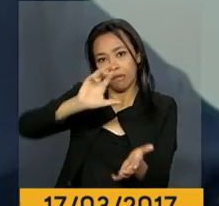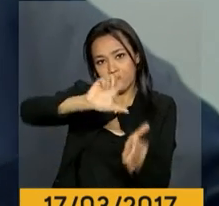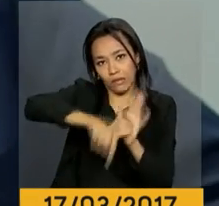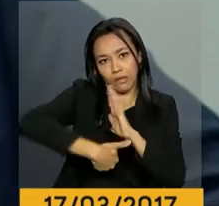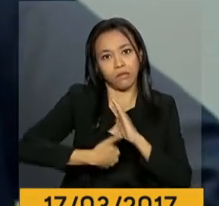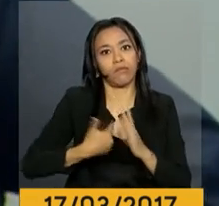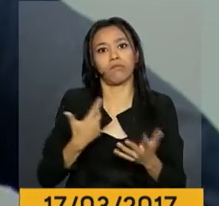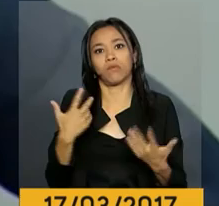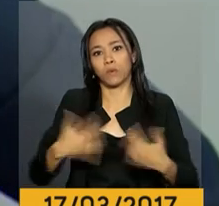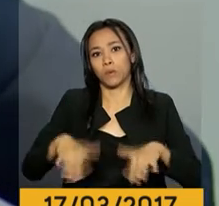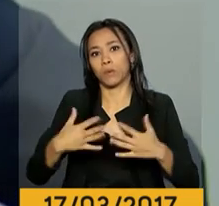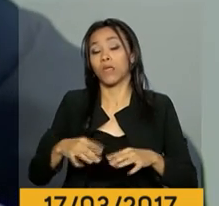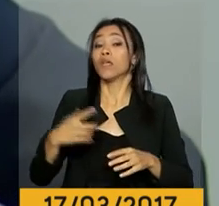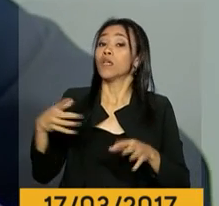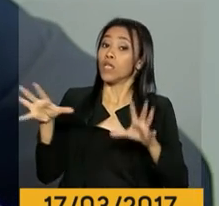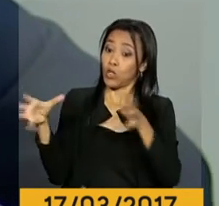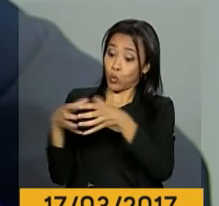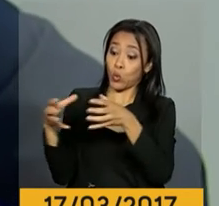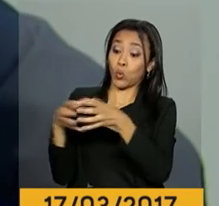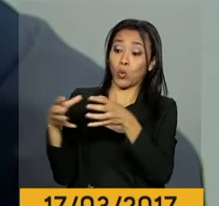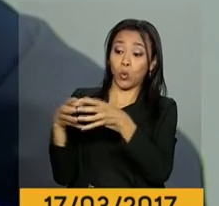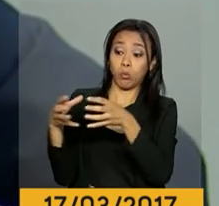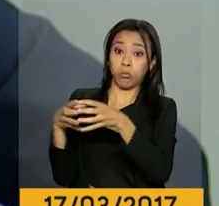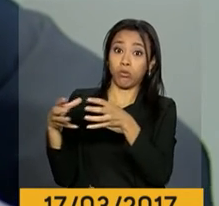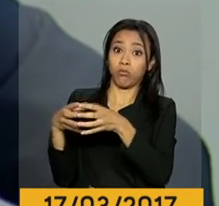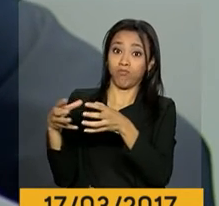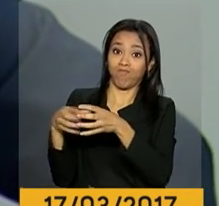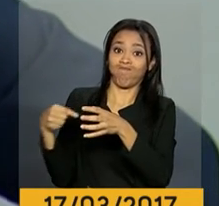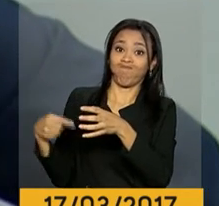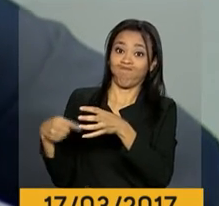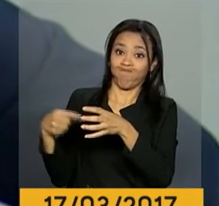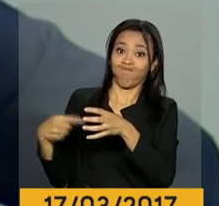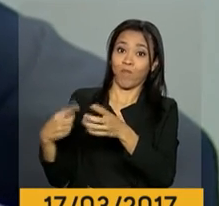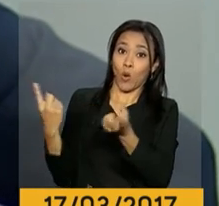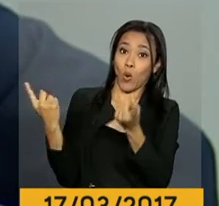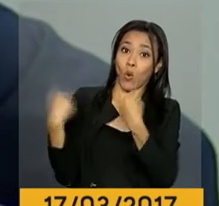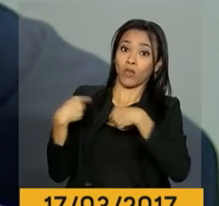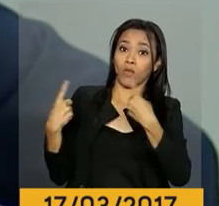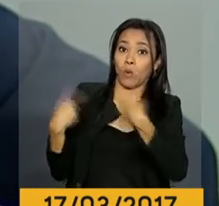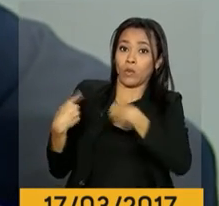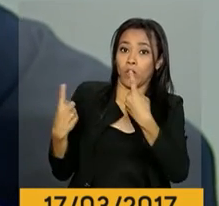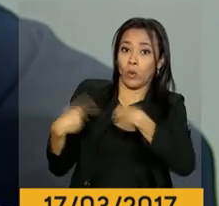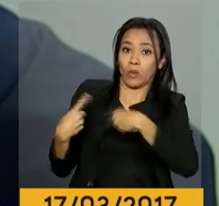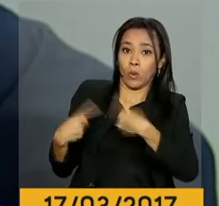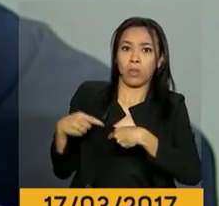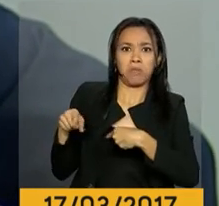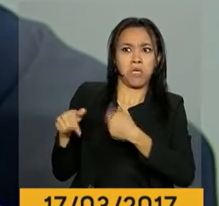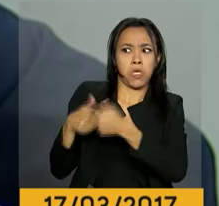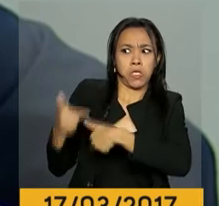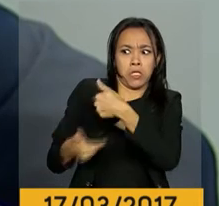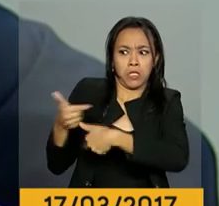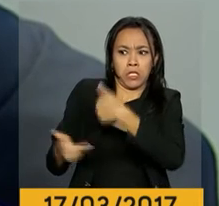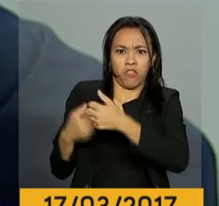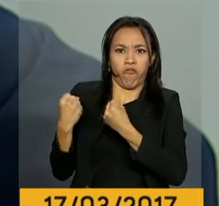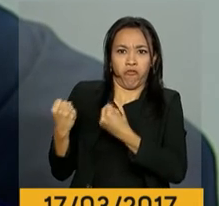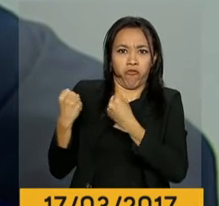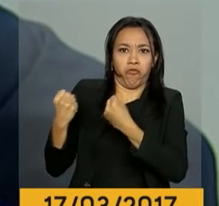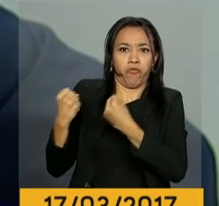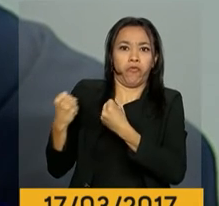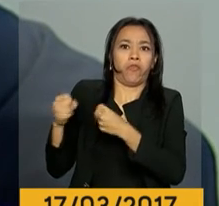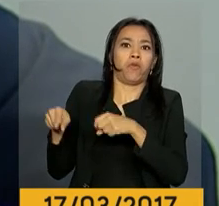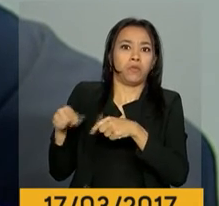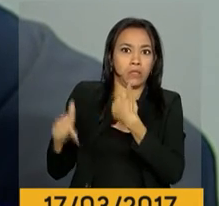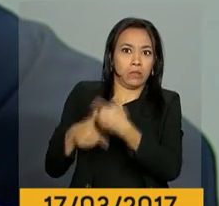oposição legítima, mas muito organizada, que naturalmente tentava,